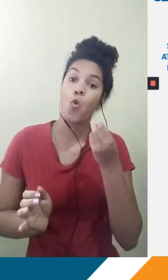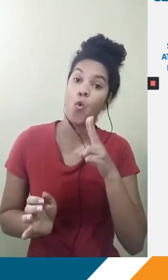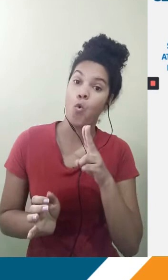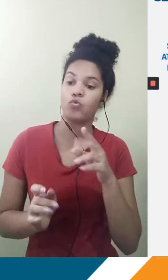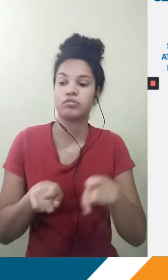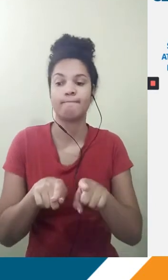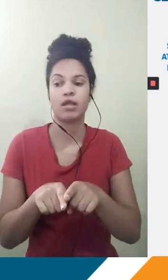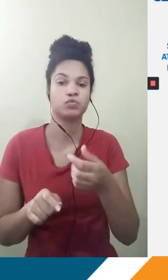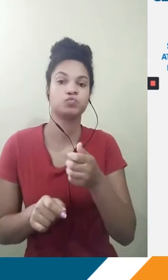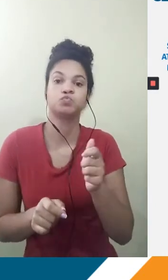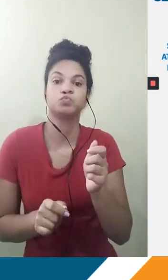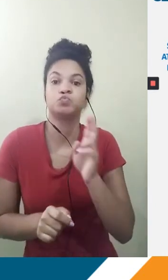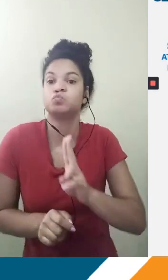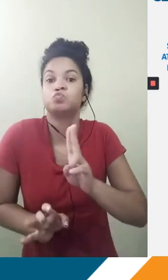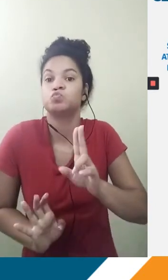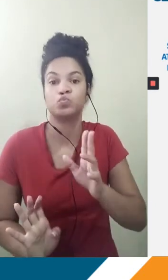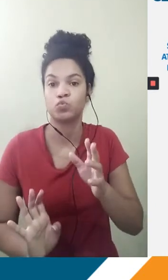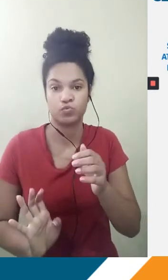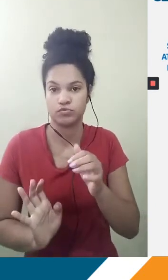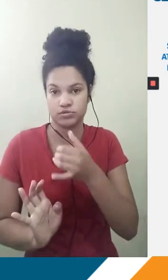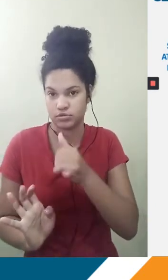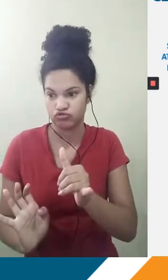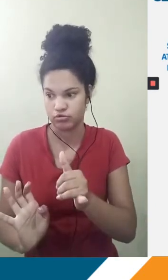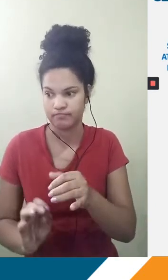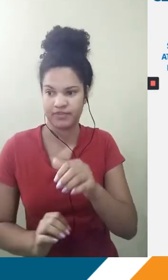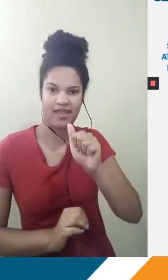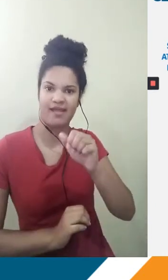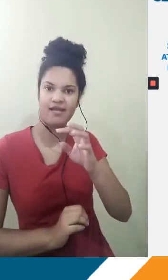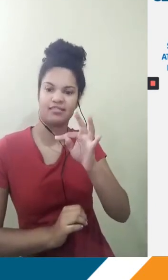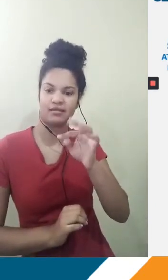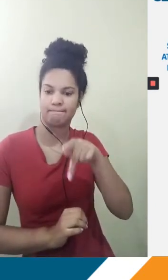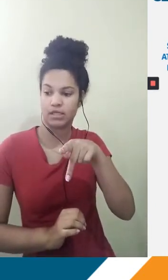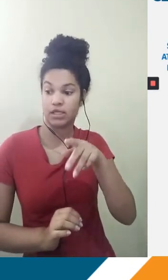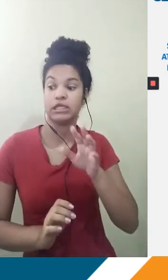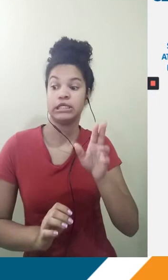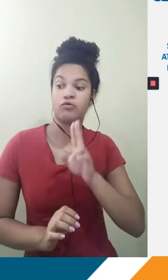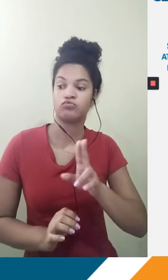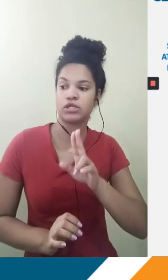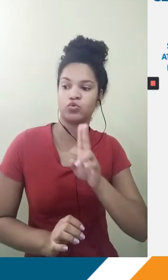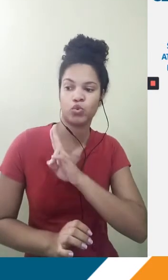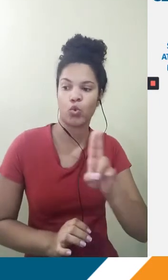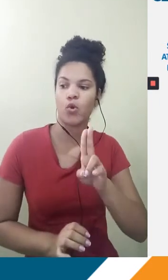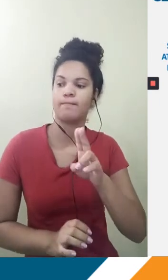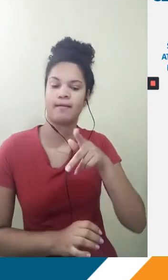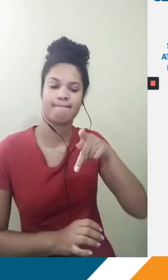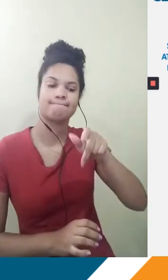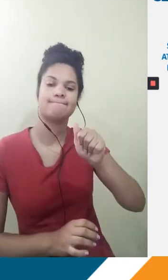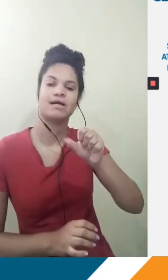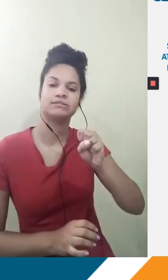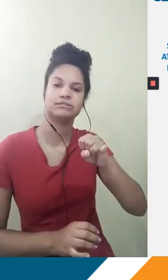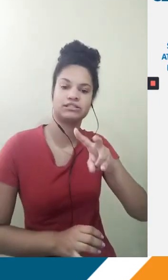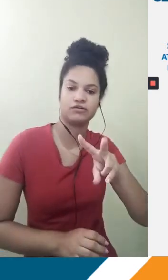o transporte passivo. Ou seja, os processos de transporte passivo se diferenciam dos processos de